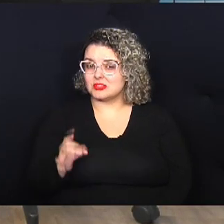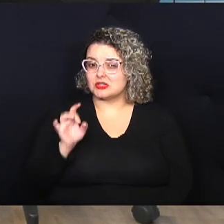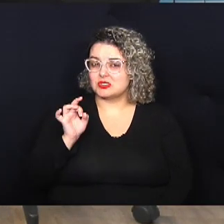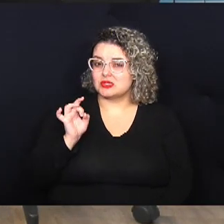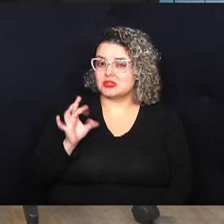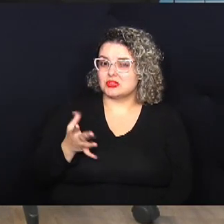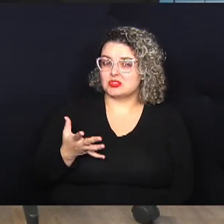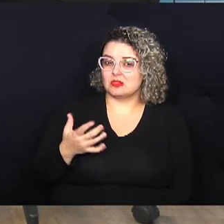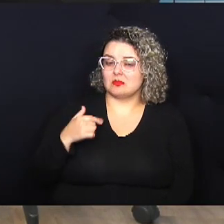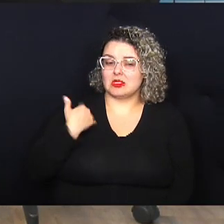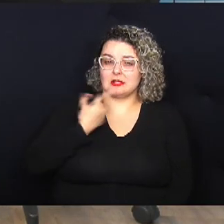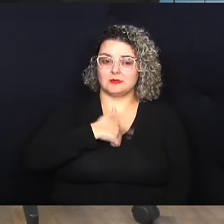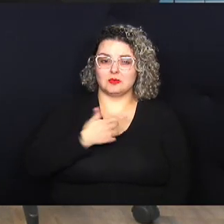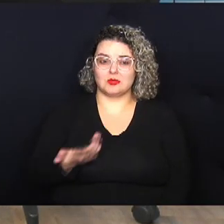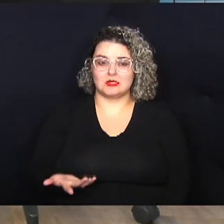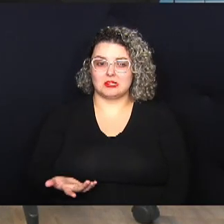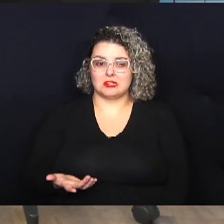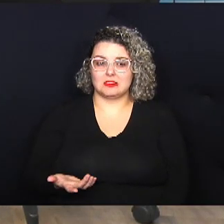pela nossa